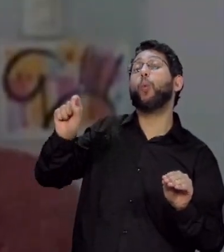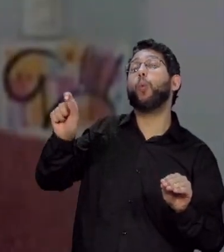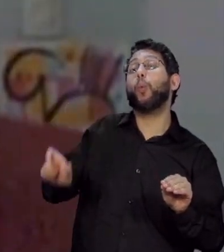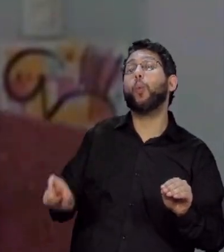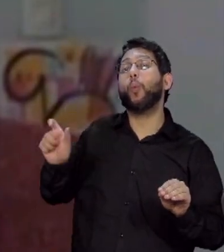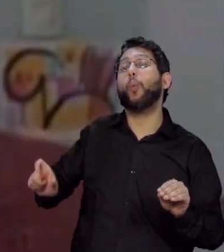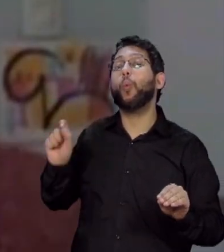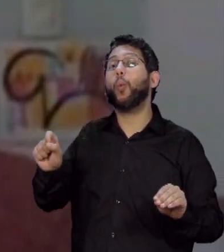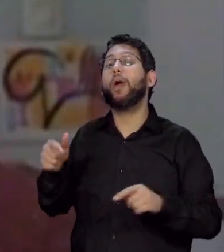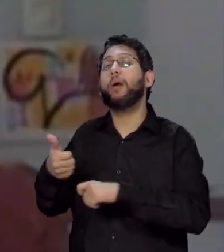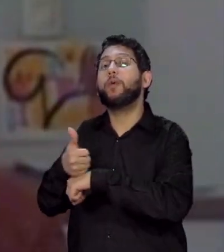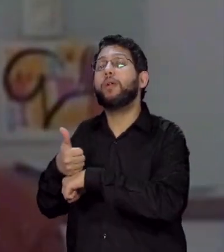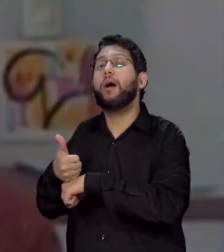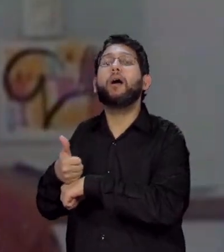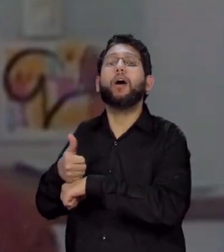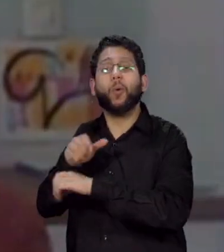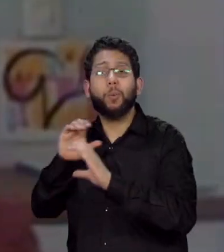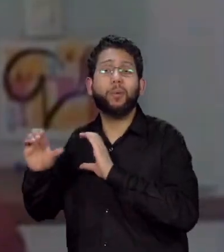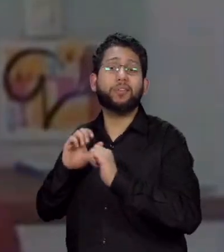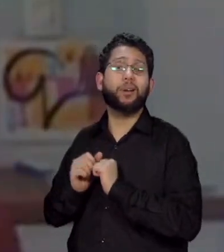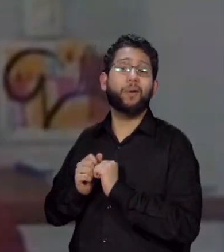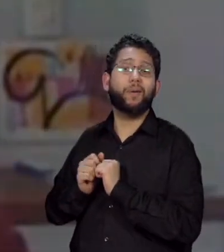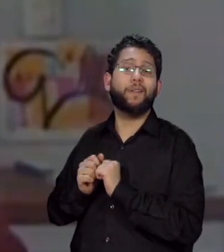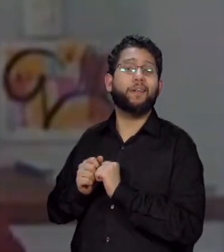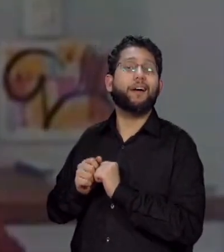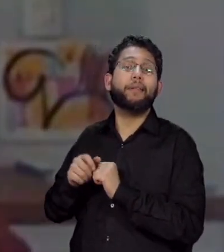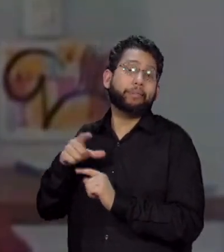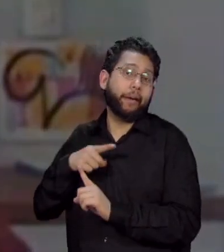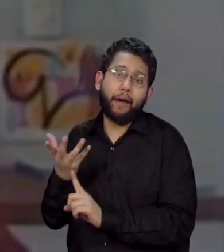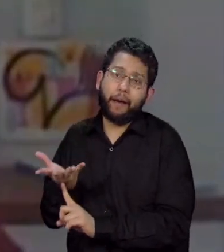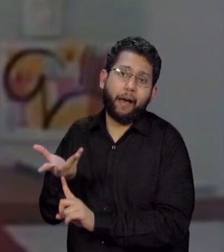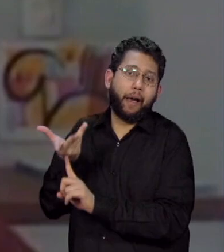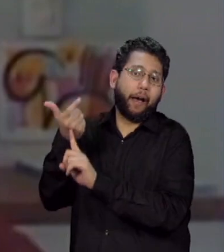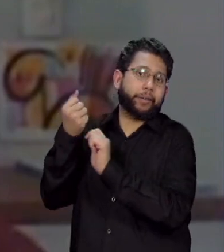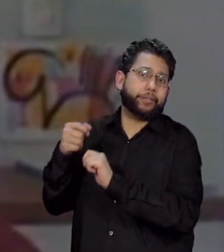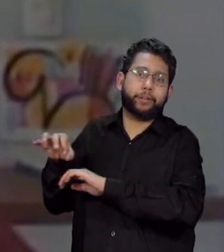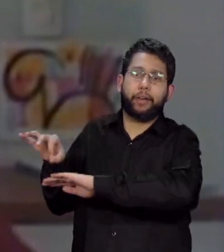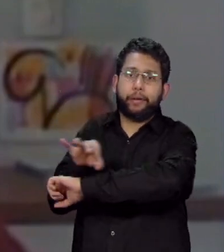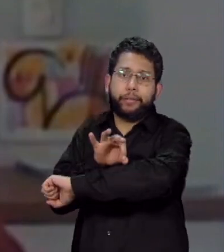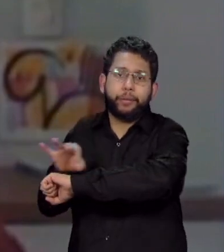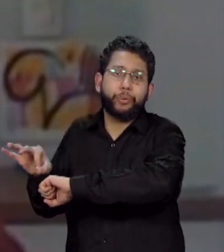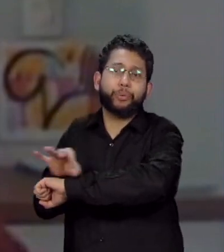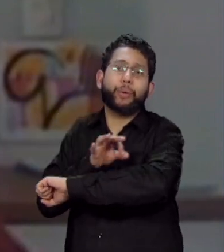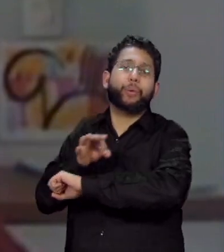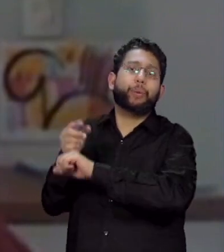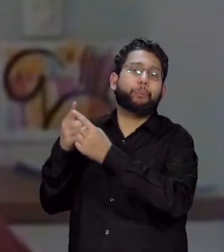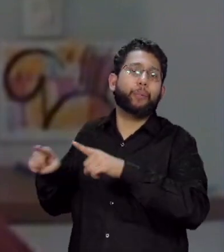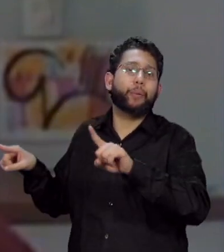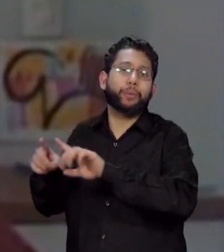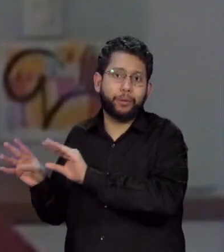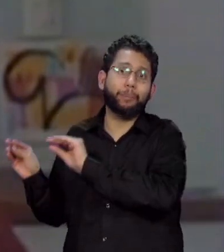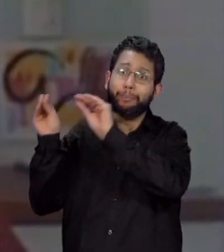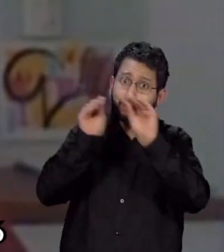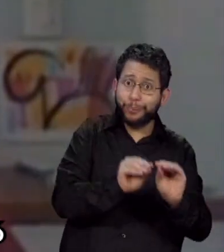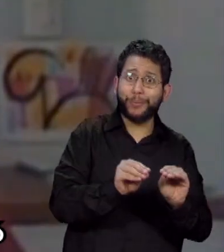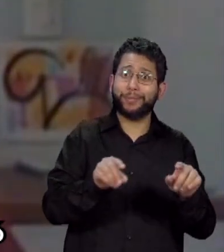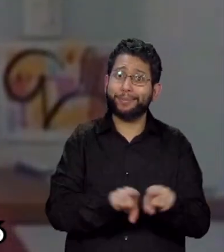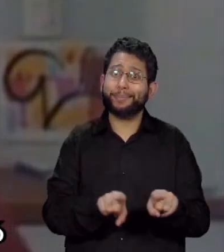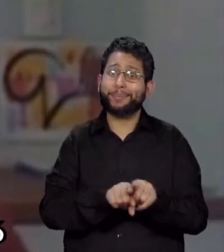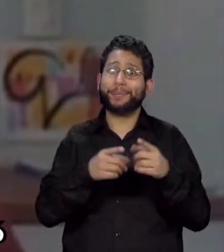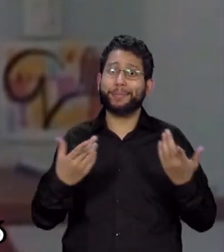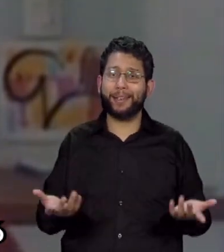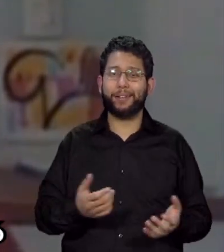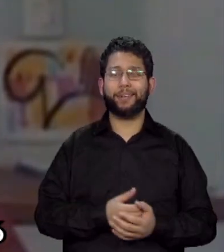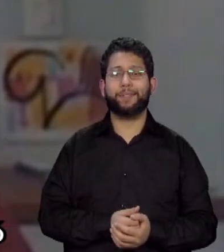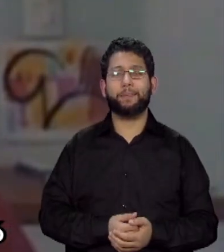gente encontra pessoas vindo das artes plásticas, da arquitetura, do design, da música, né? Eu